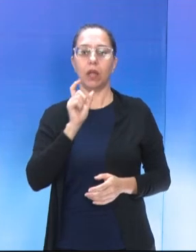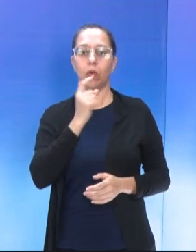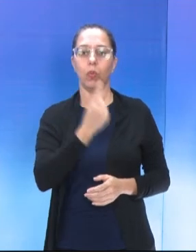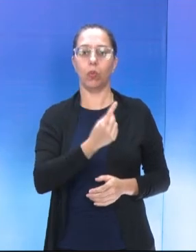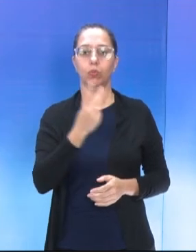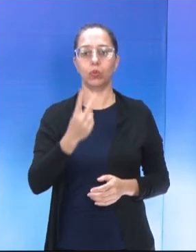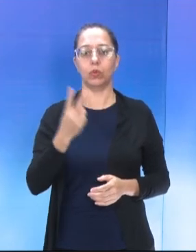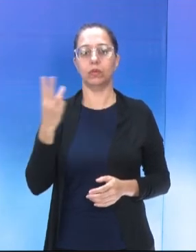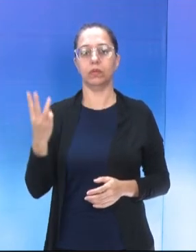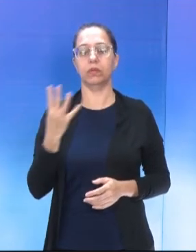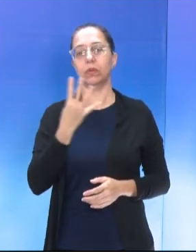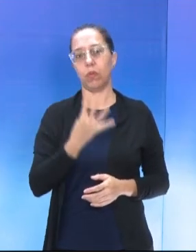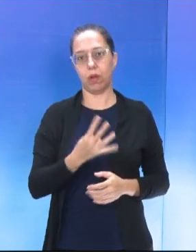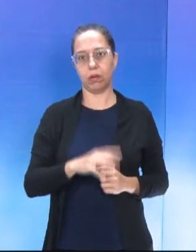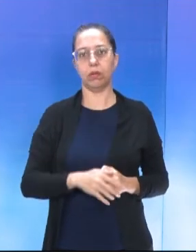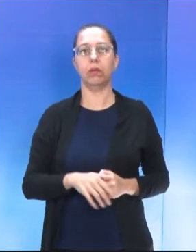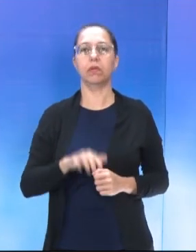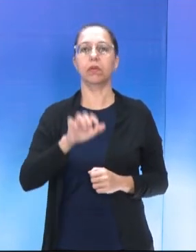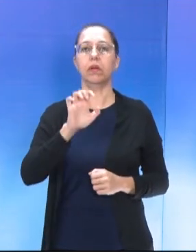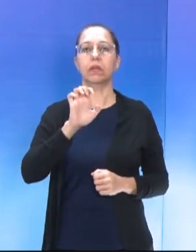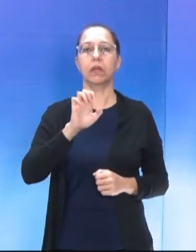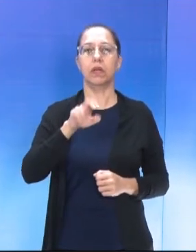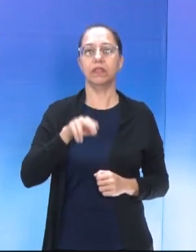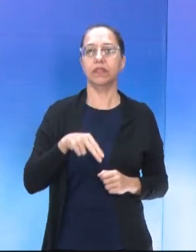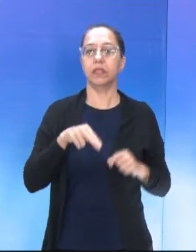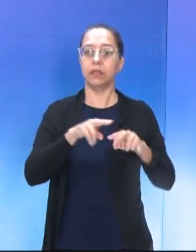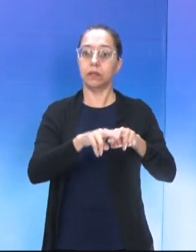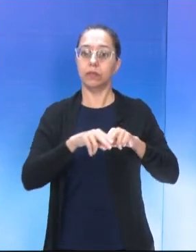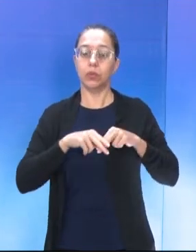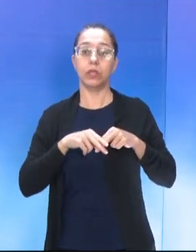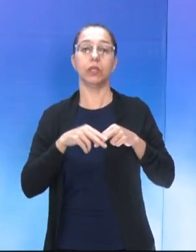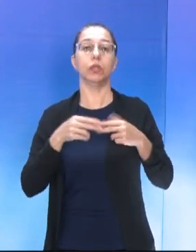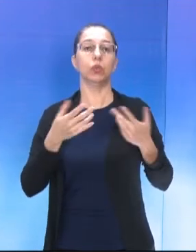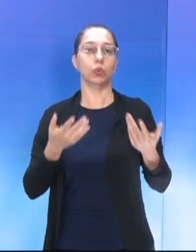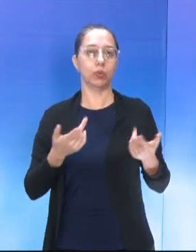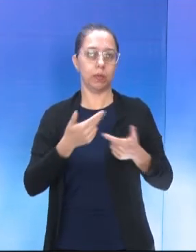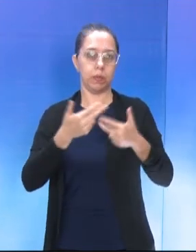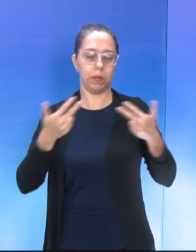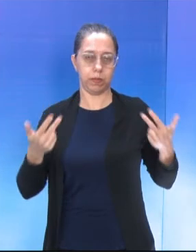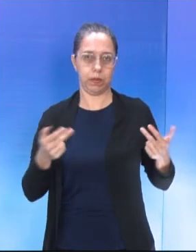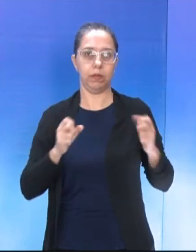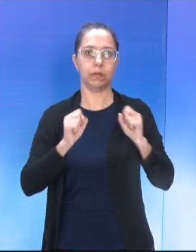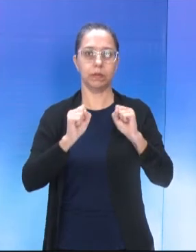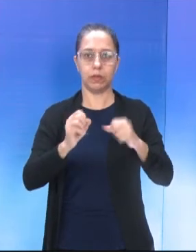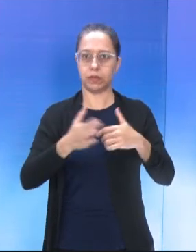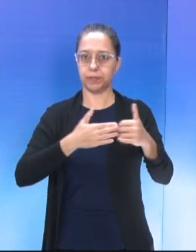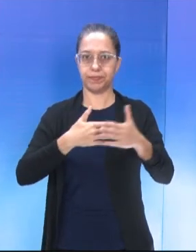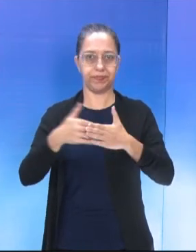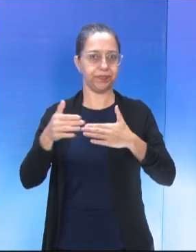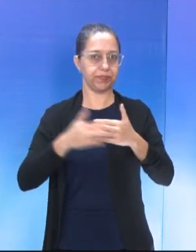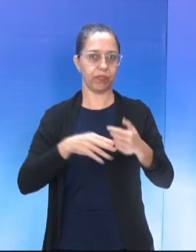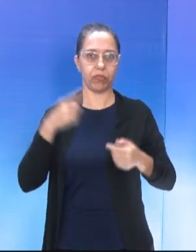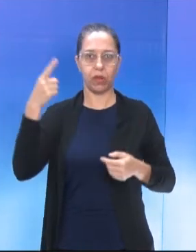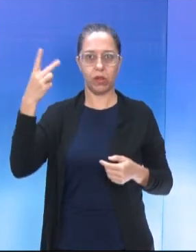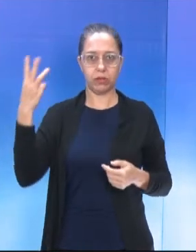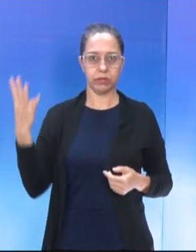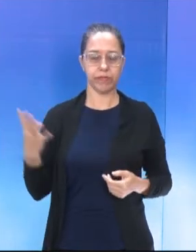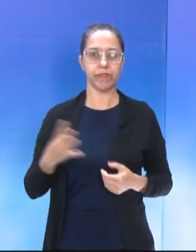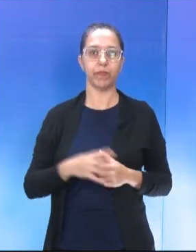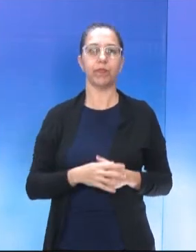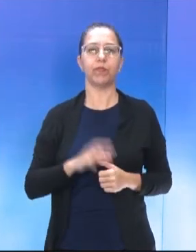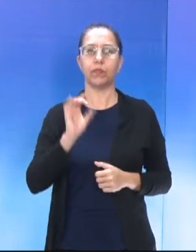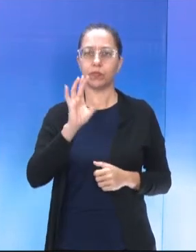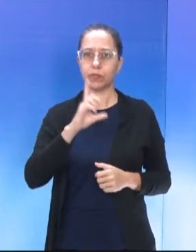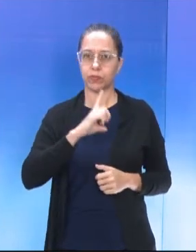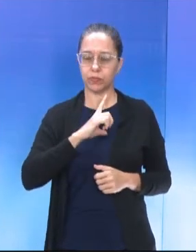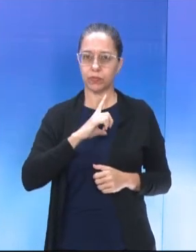de conjunção conclusiva. Enfim, portanto, logo, então. Você pode começar com qualquer uma dessas aí. Professor, só existem